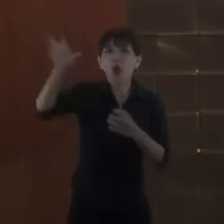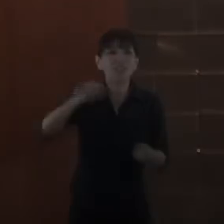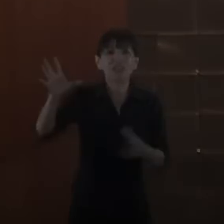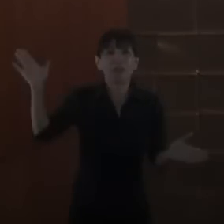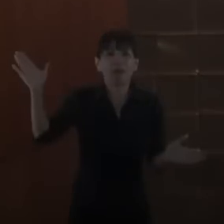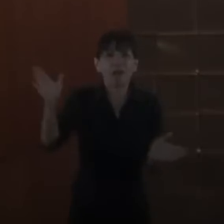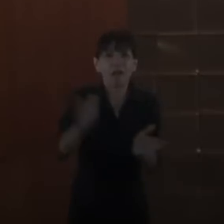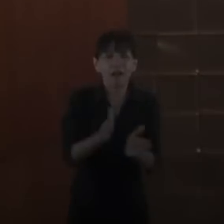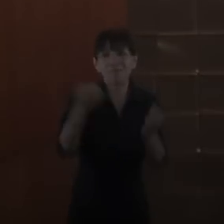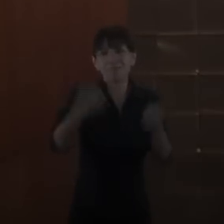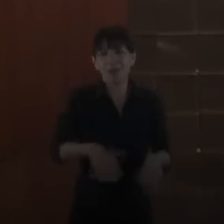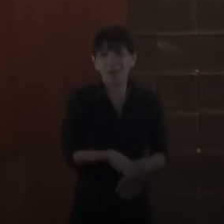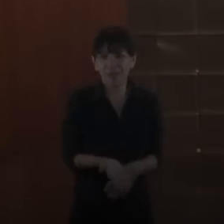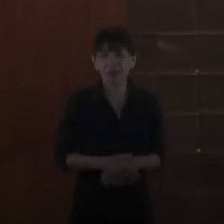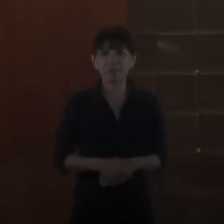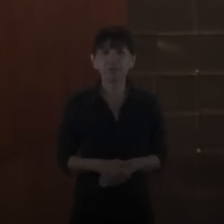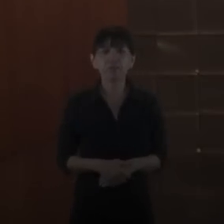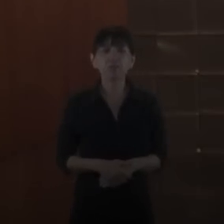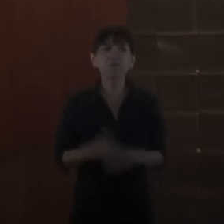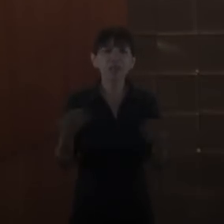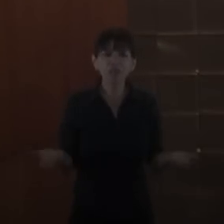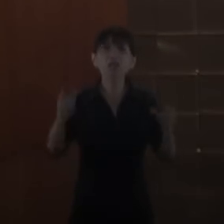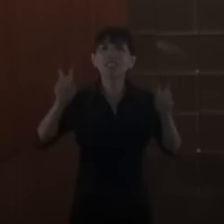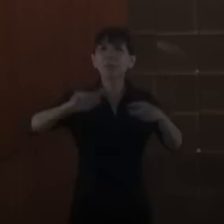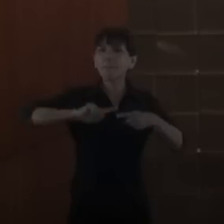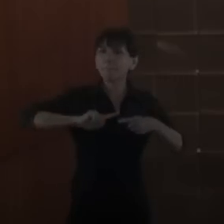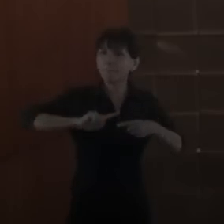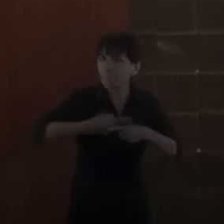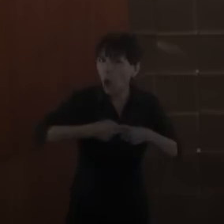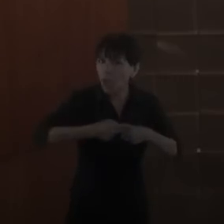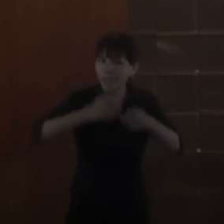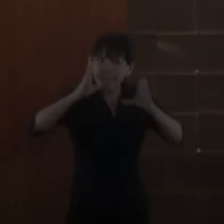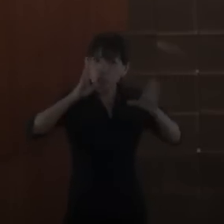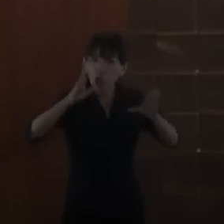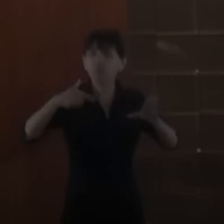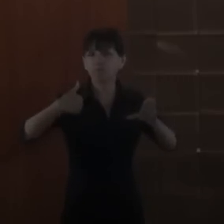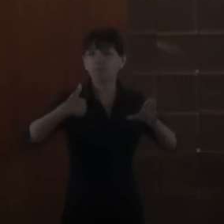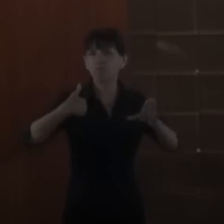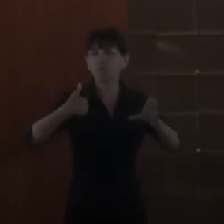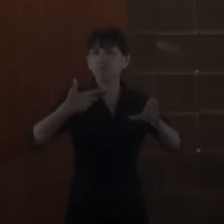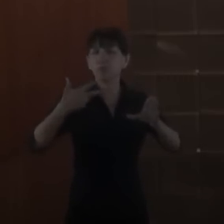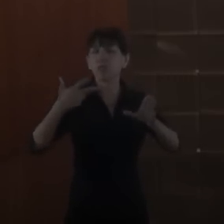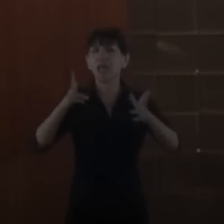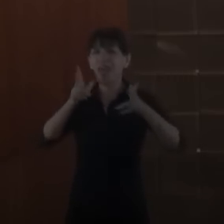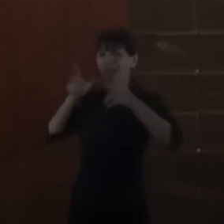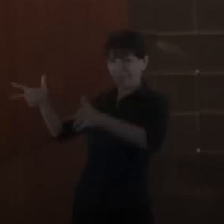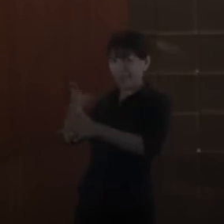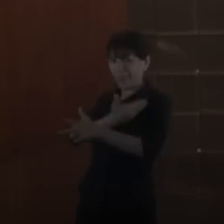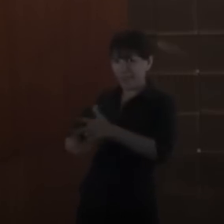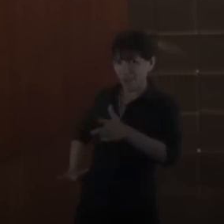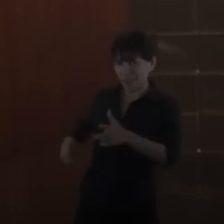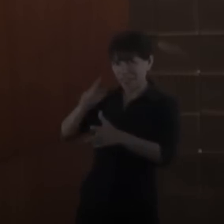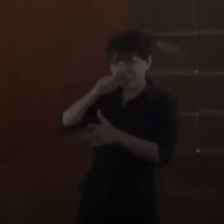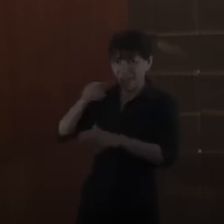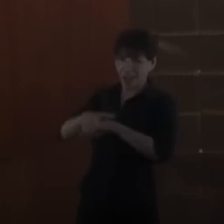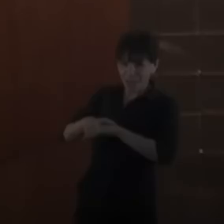Do ponto de vista político, desde el punto de vista político, eu me comprometi com meu amigo Alberto Fernandes. Me comprometi com meu